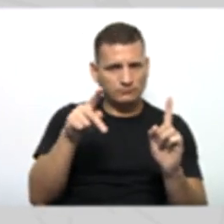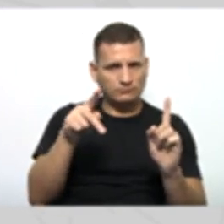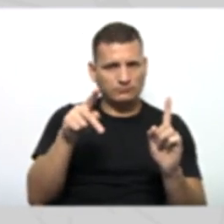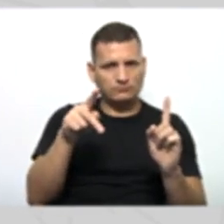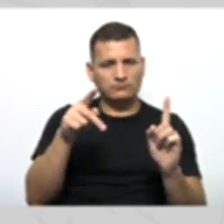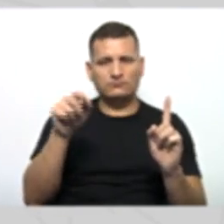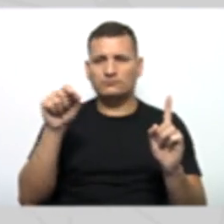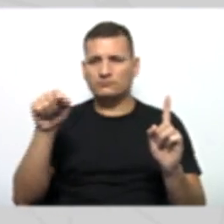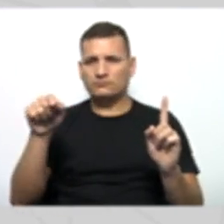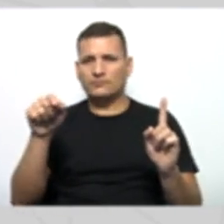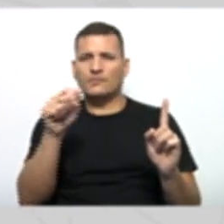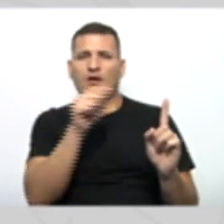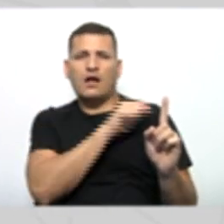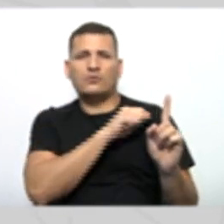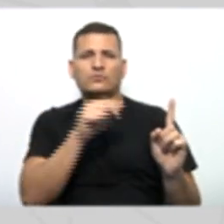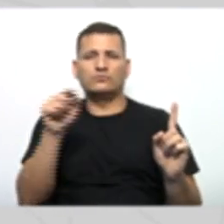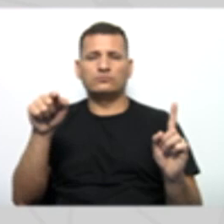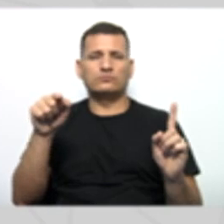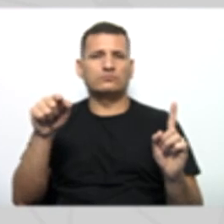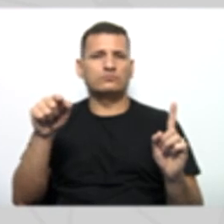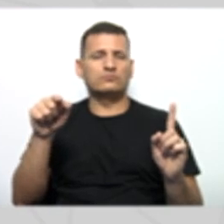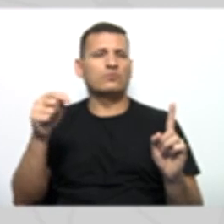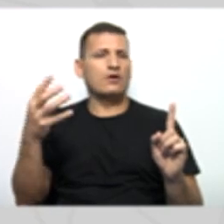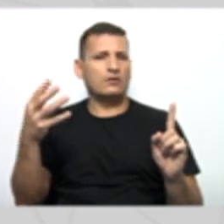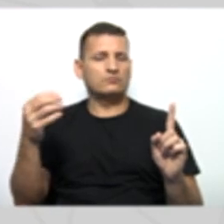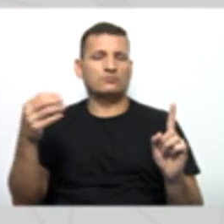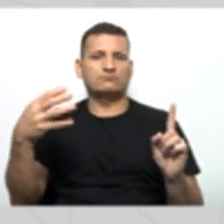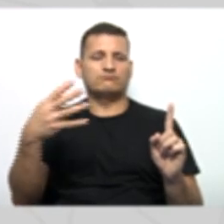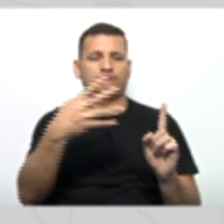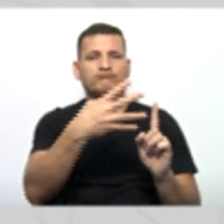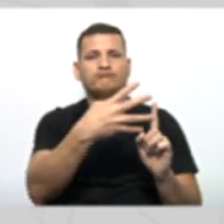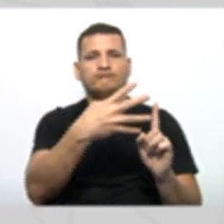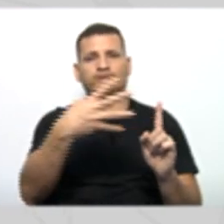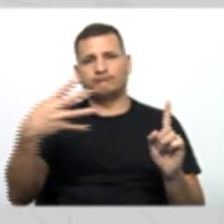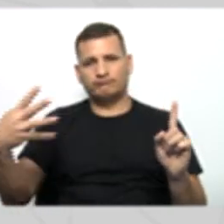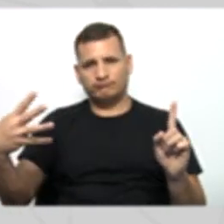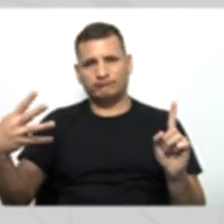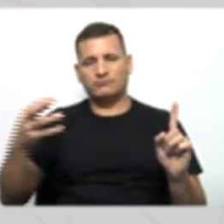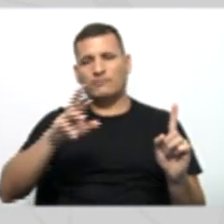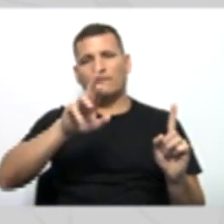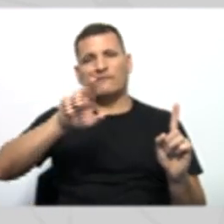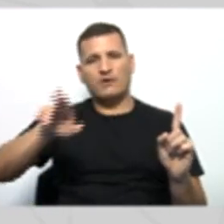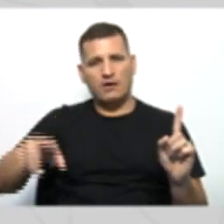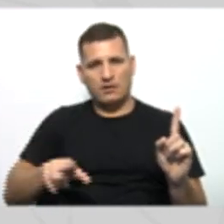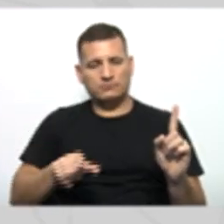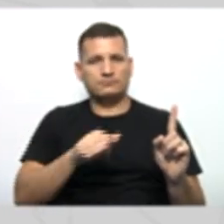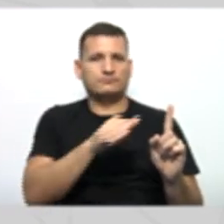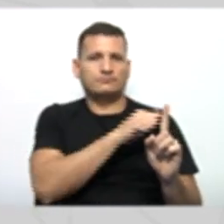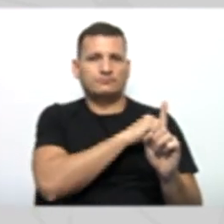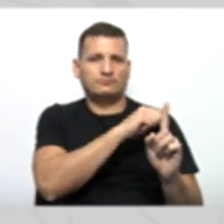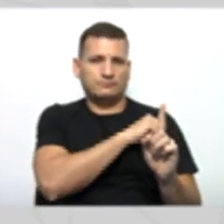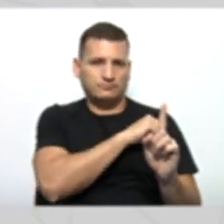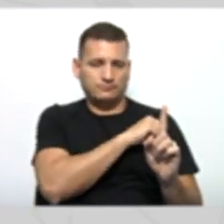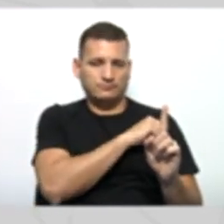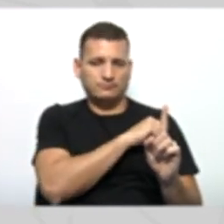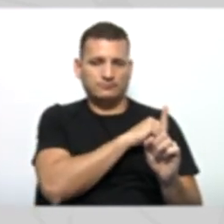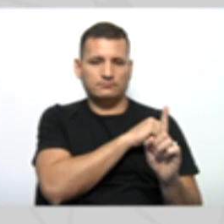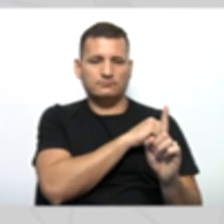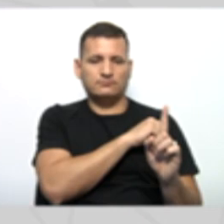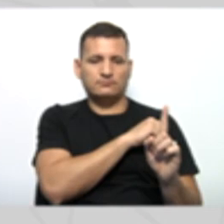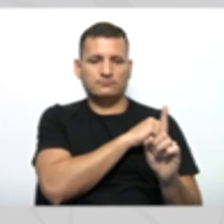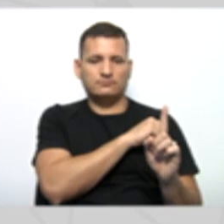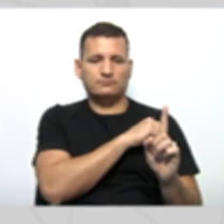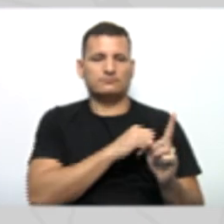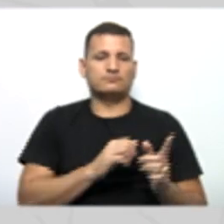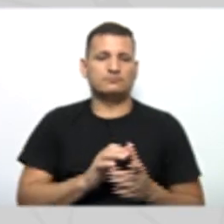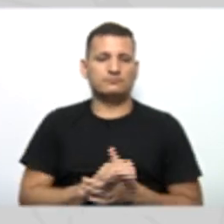aluno? Não. Aí entraria num caso desse daqui, ó. Um professor para vários alunos. Olha outro exemplo